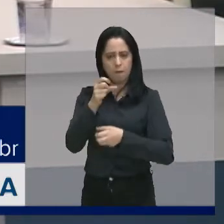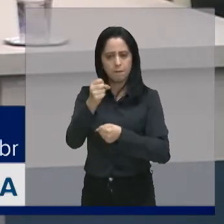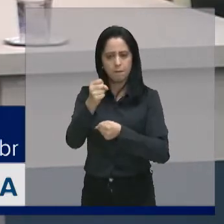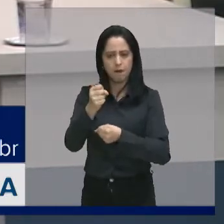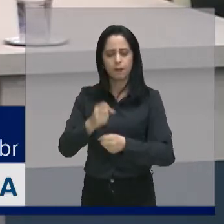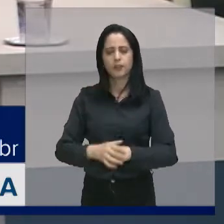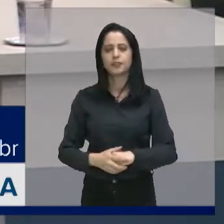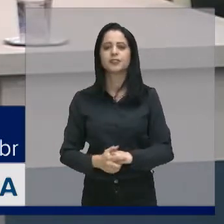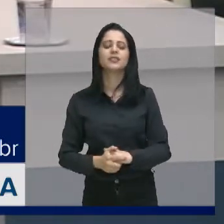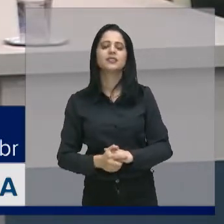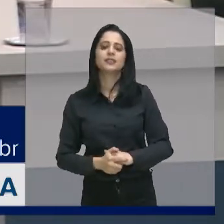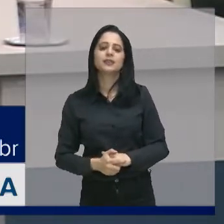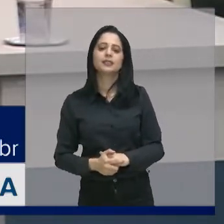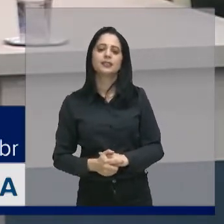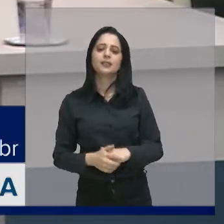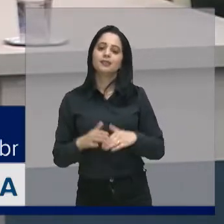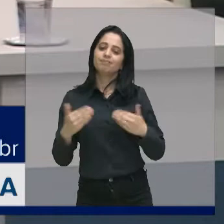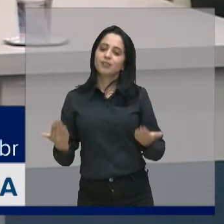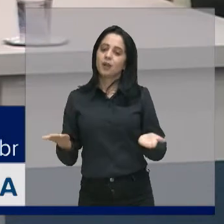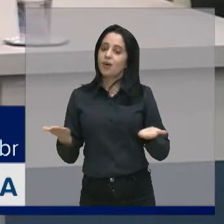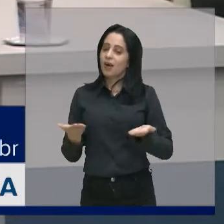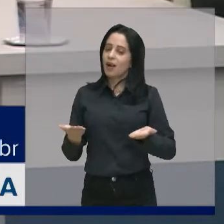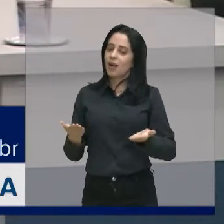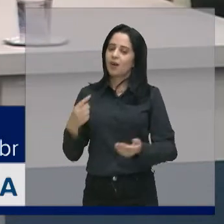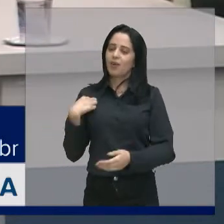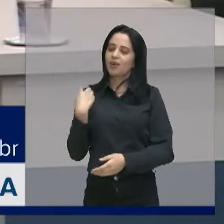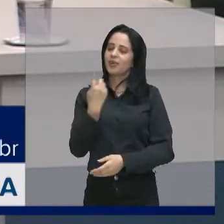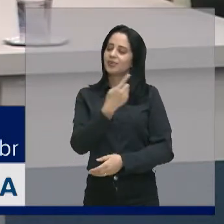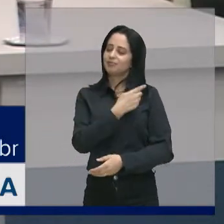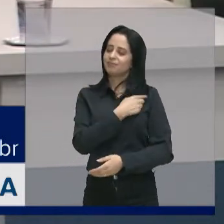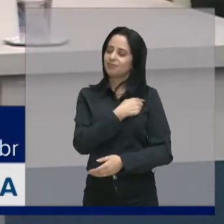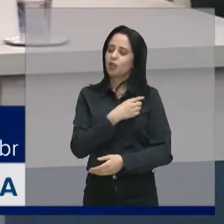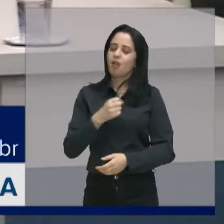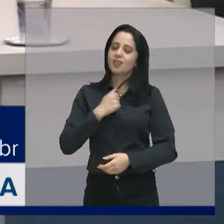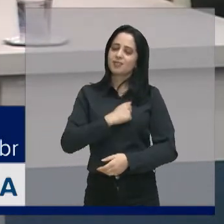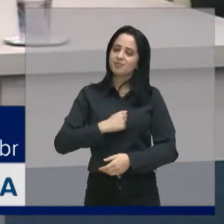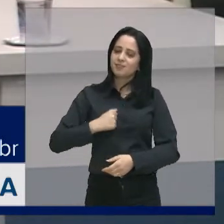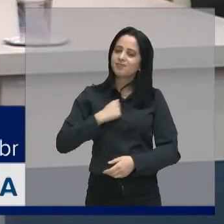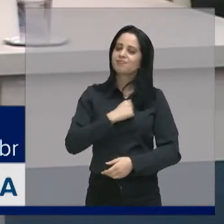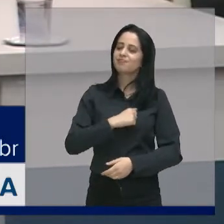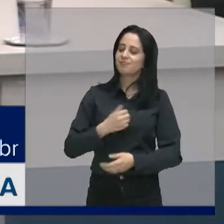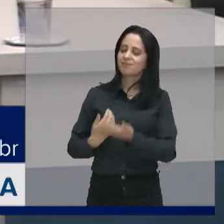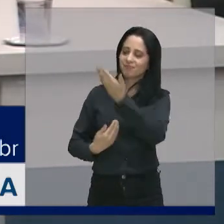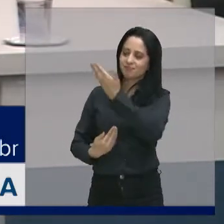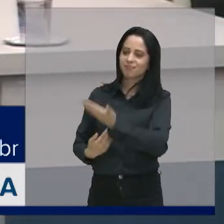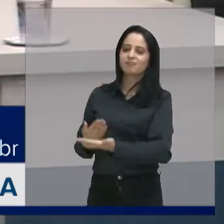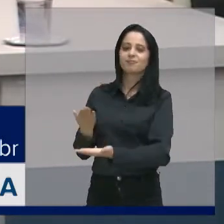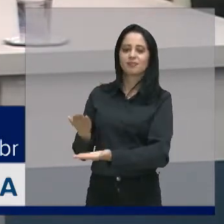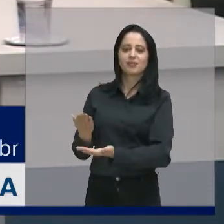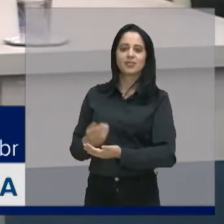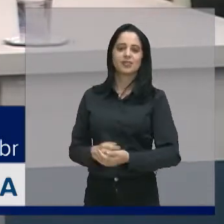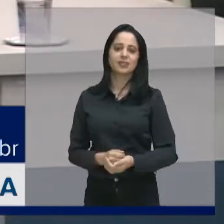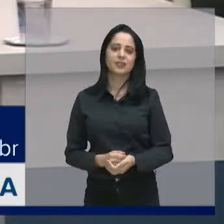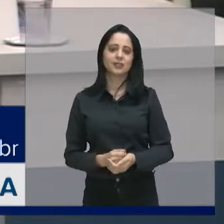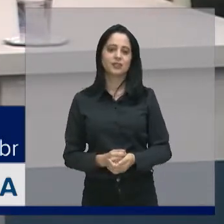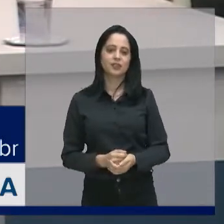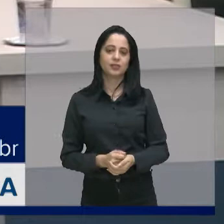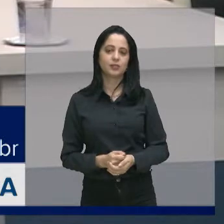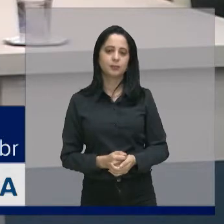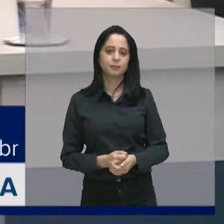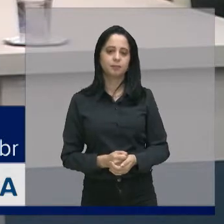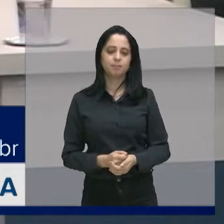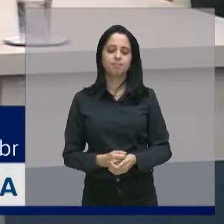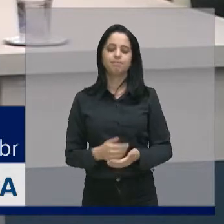vicentinos, nos deixou o seu legado, de sempre ser e estar para o outro naquilo que o outro precisar. Então,